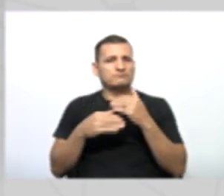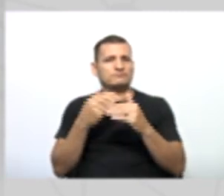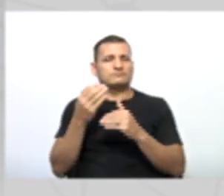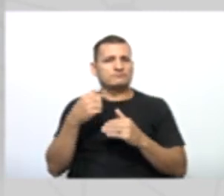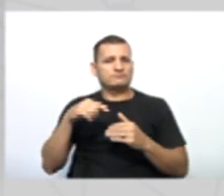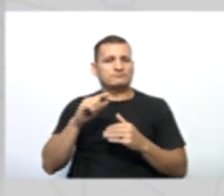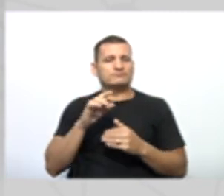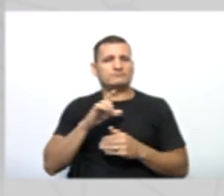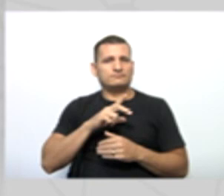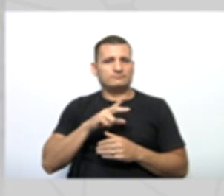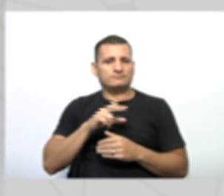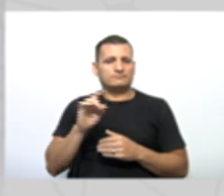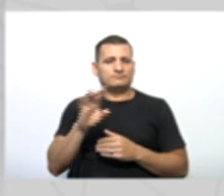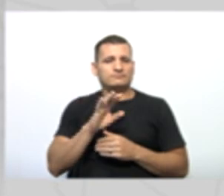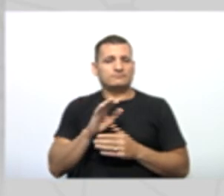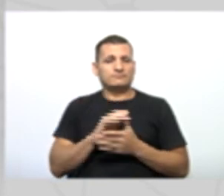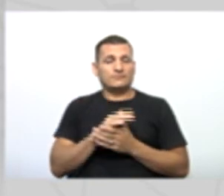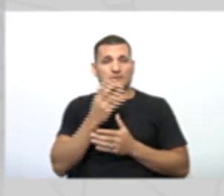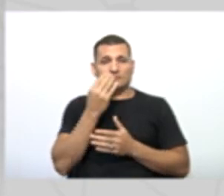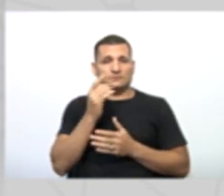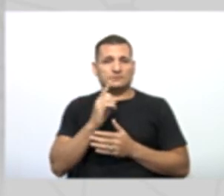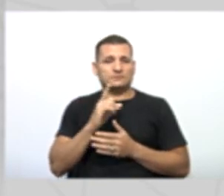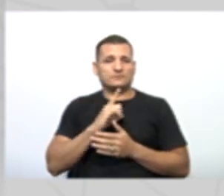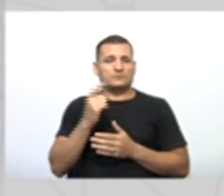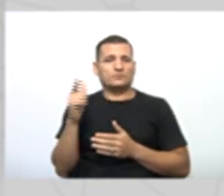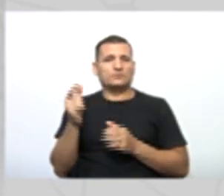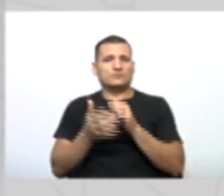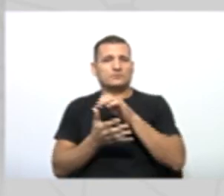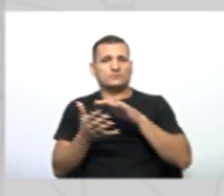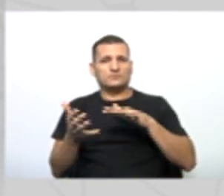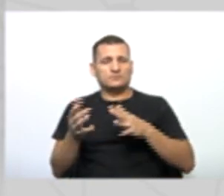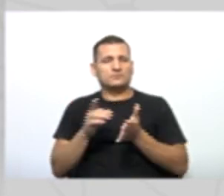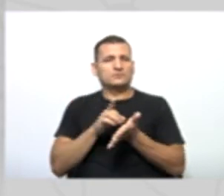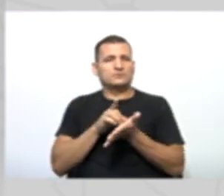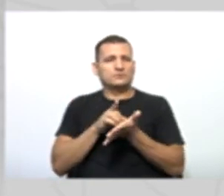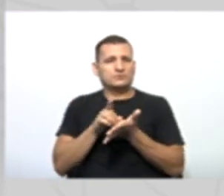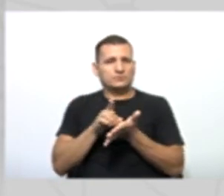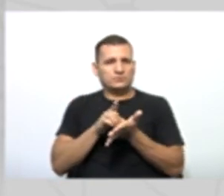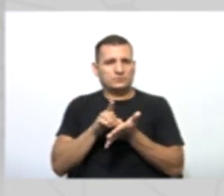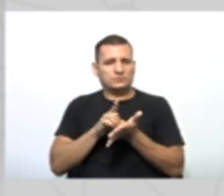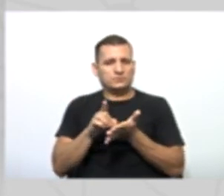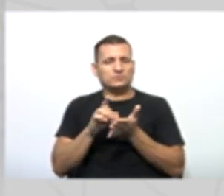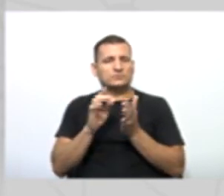pessoal. Isso sem esquecer que nós temos outra atividade, o dicionário ético, que